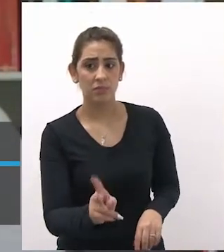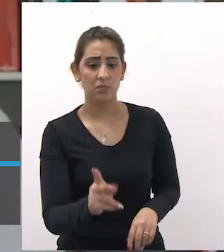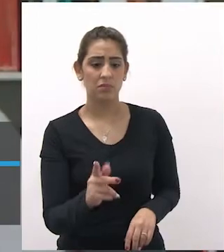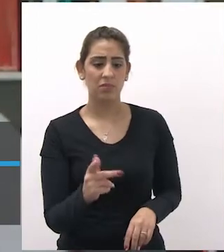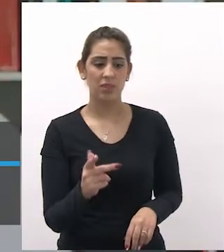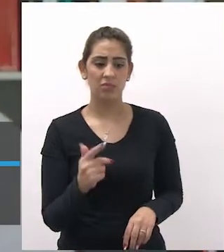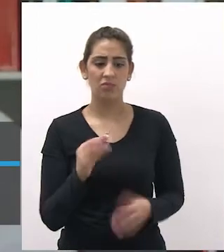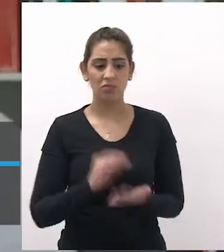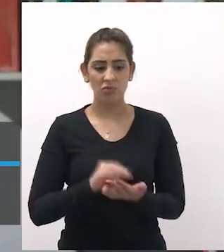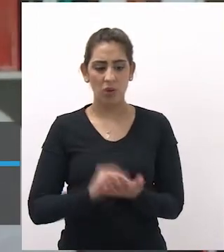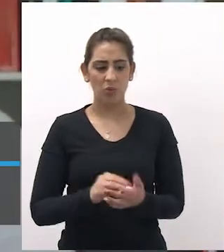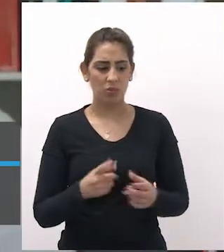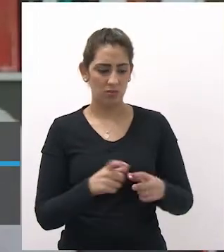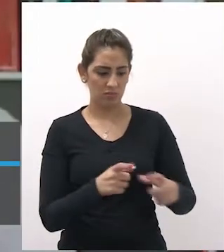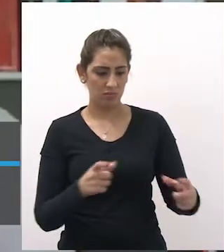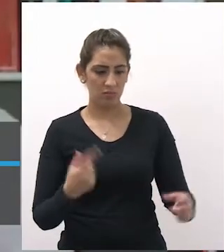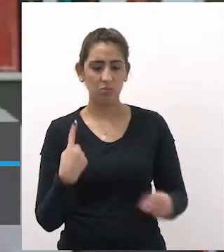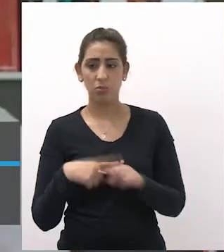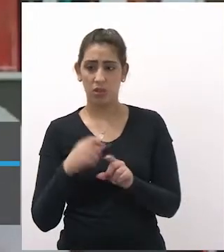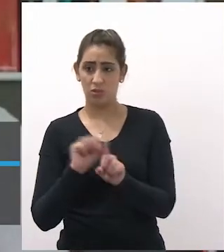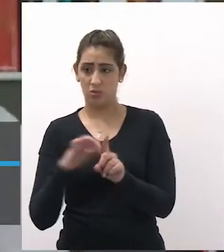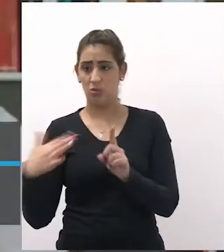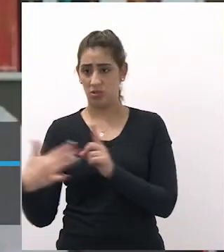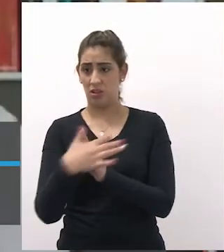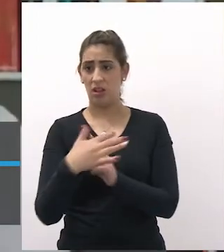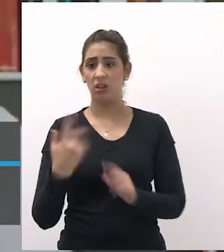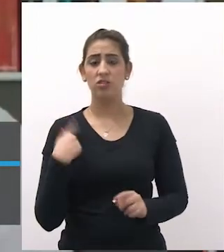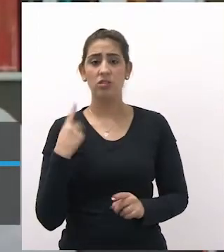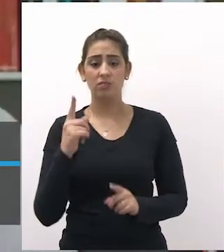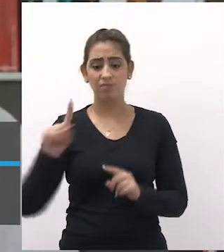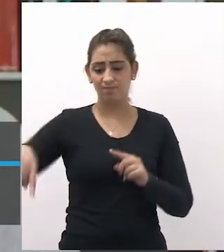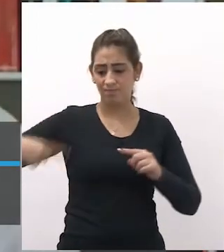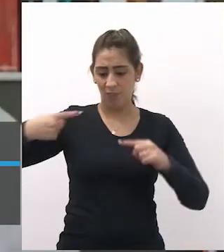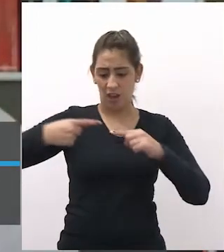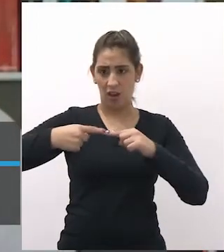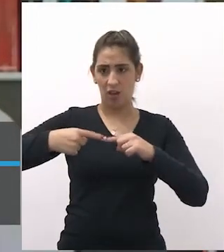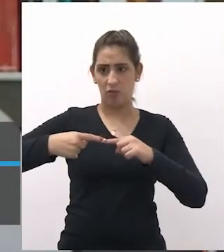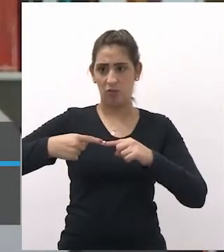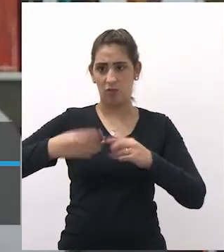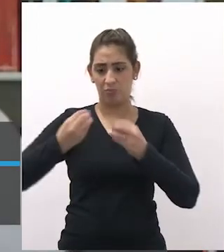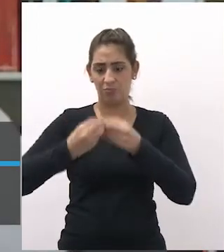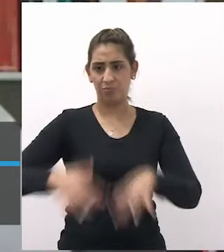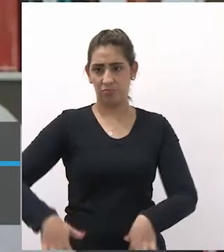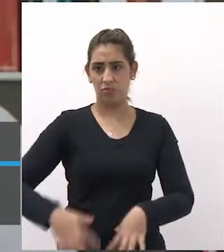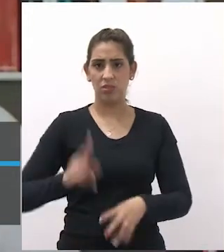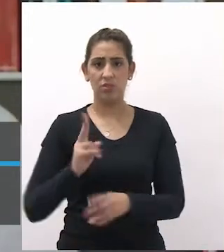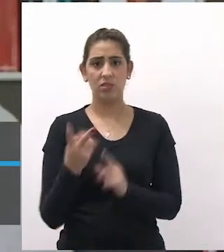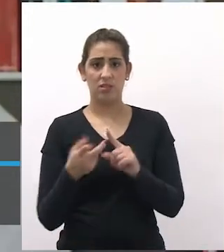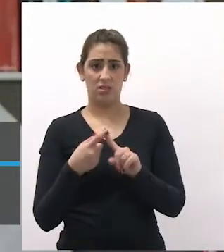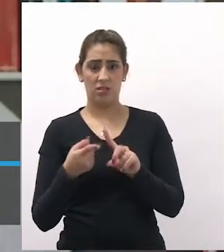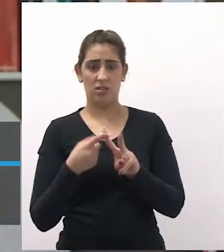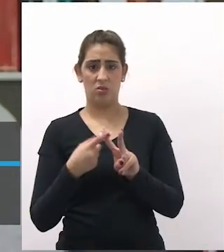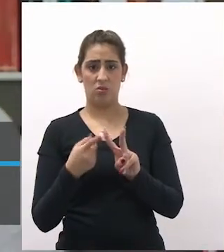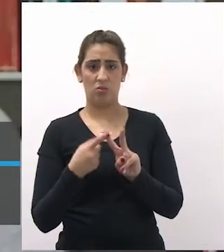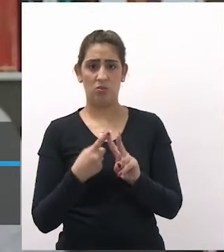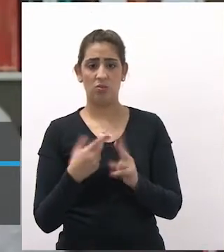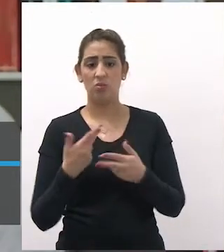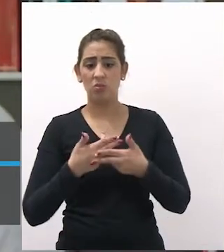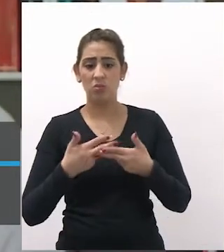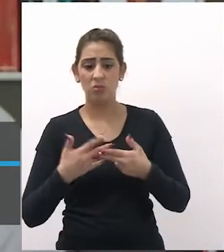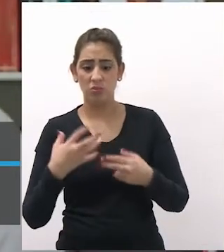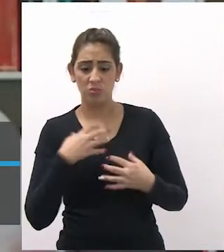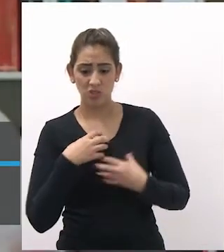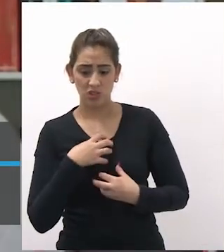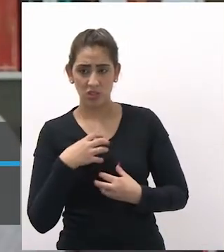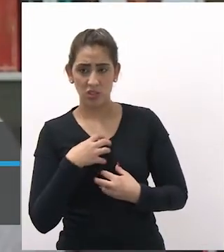em que a sociedade escolhe como algo inferior, como algo em segundo plano, como algo à margem do que